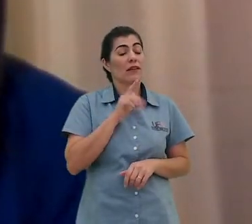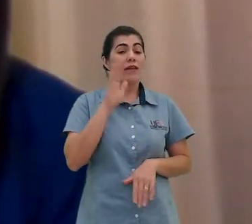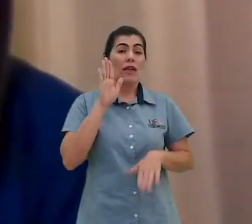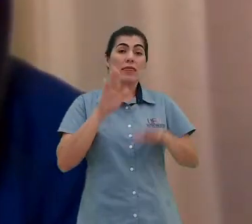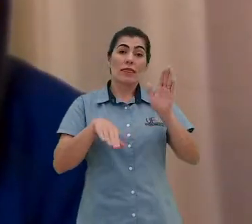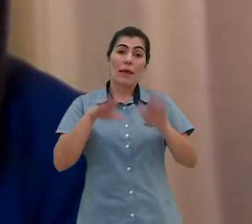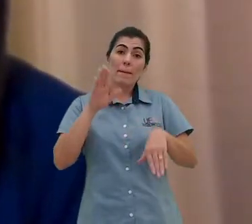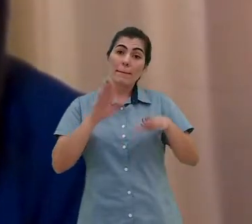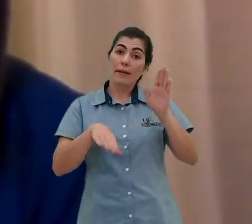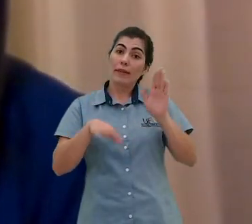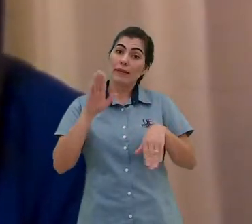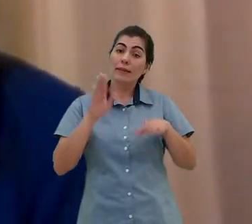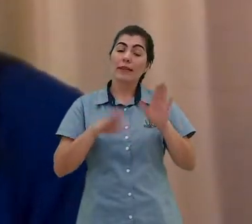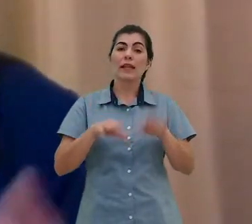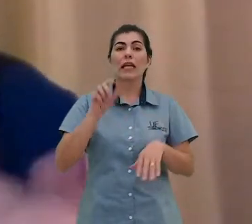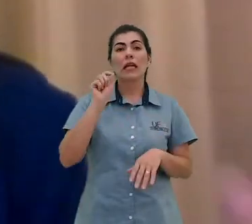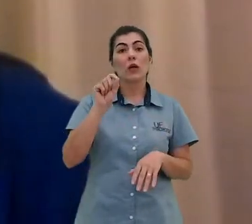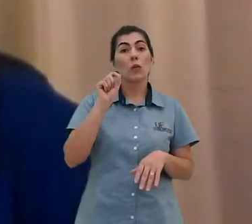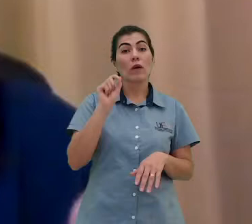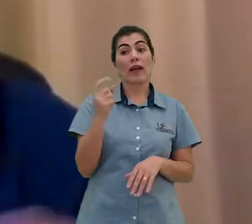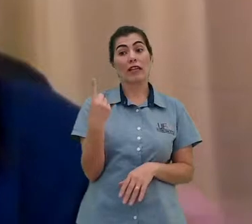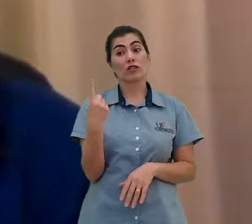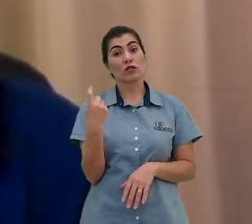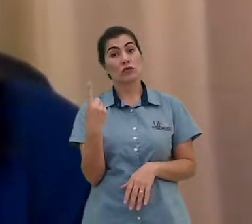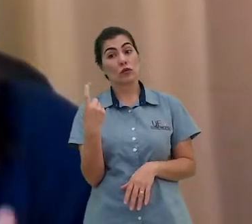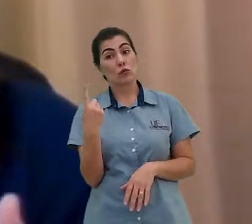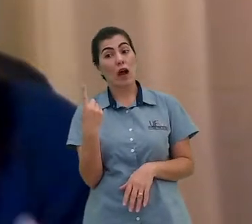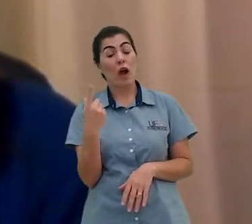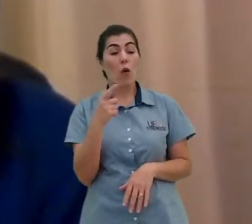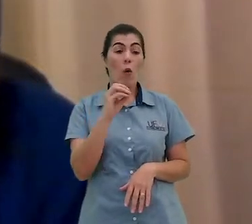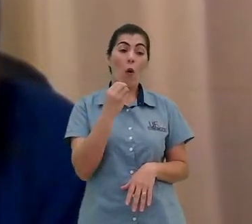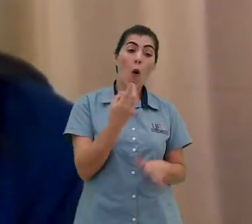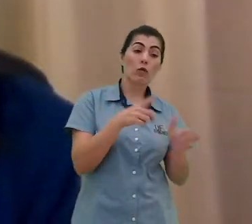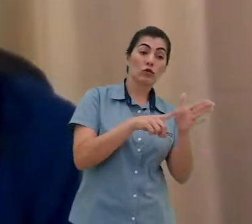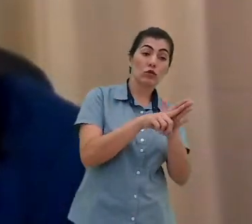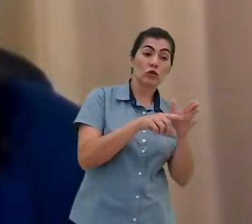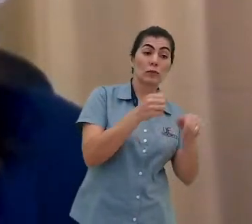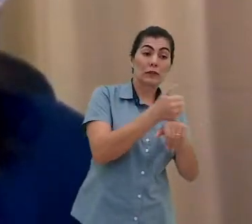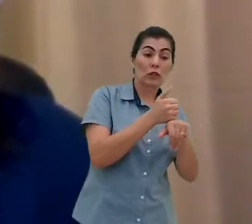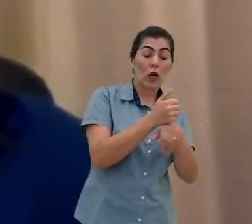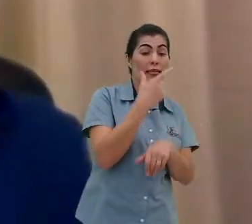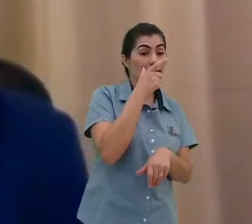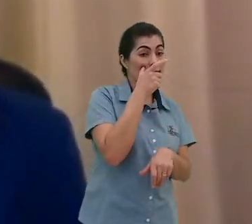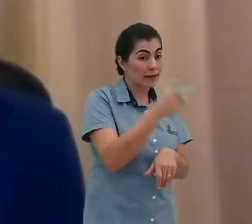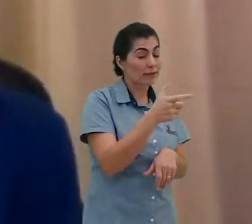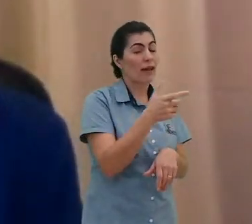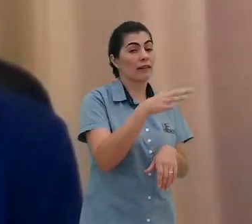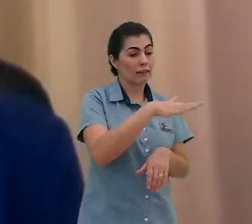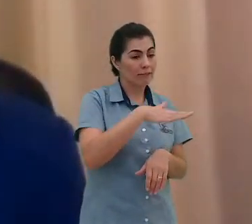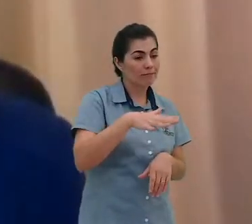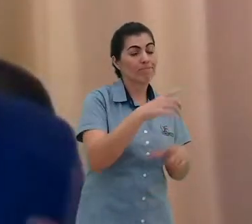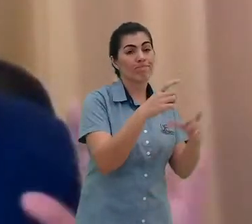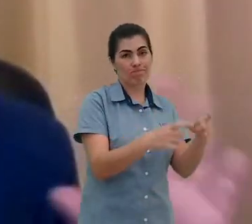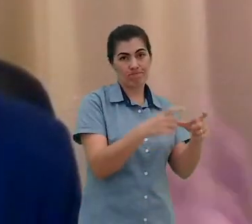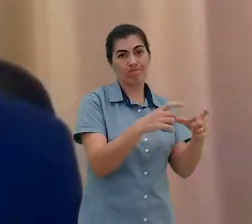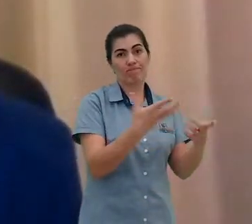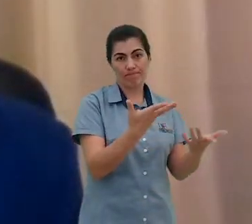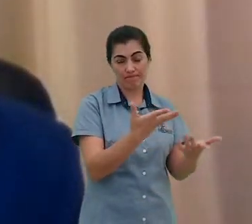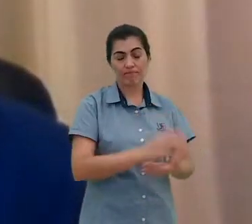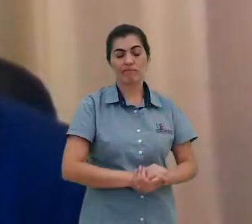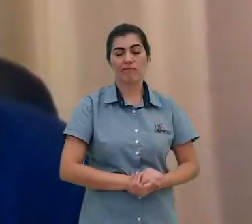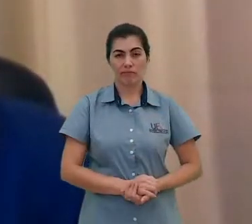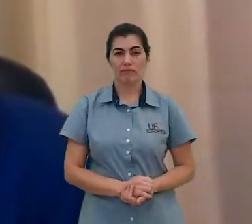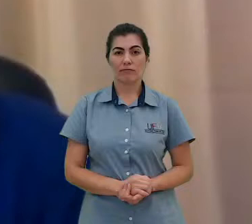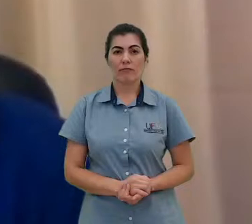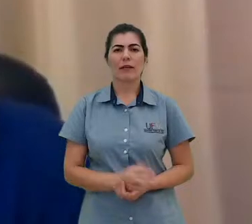da iniciativa, talvez individual, de pesquisadores, encontrarem alguém interessado naquele local, né? Mas a gente já está tendo